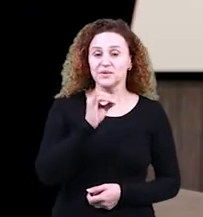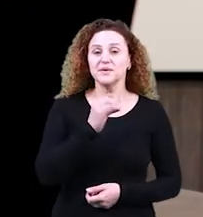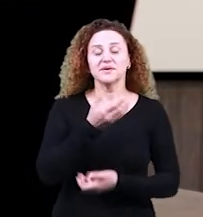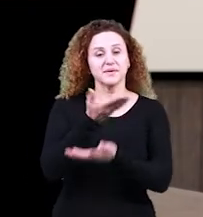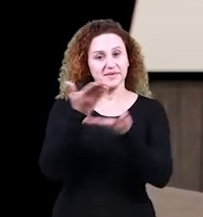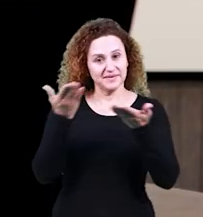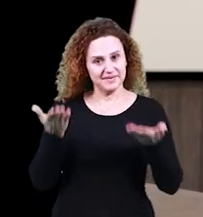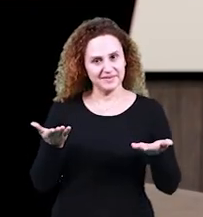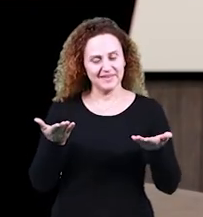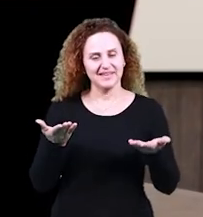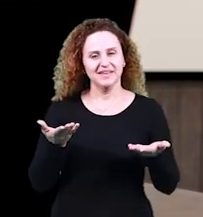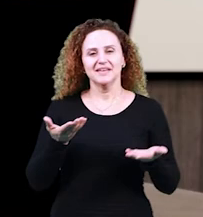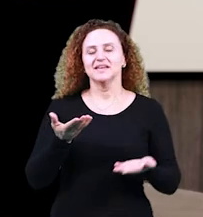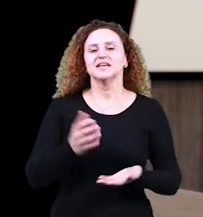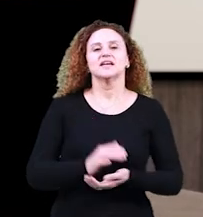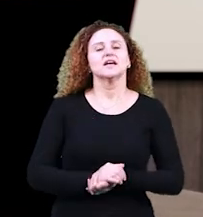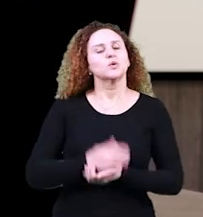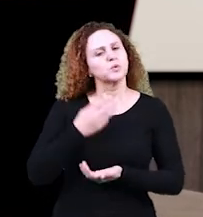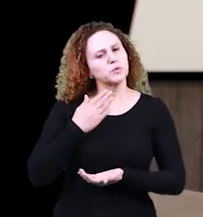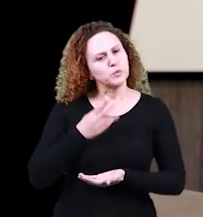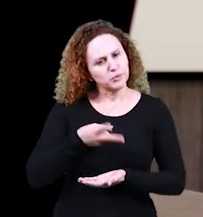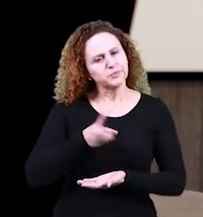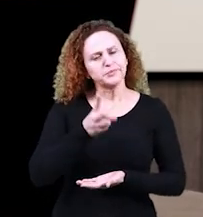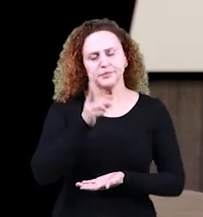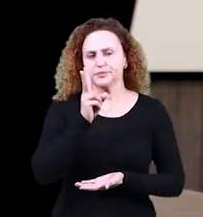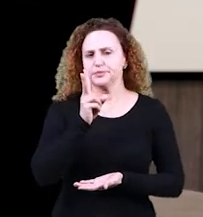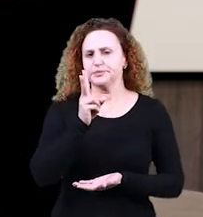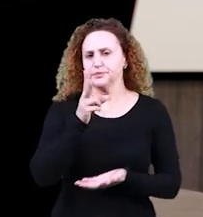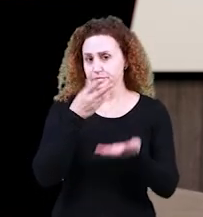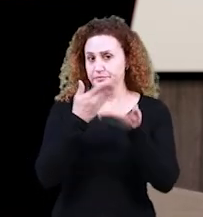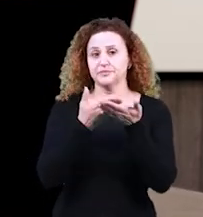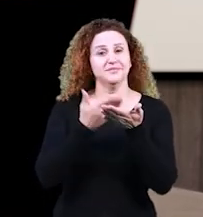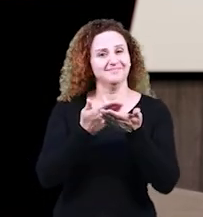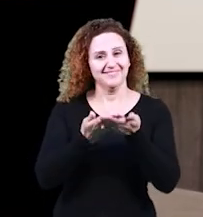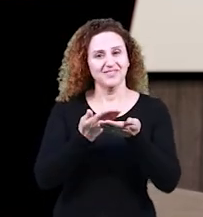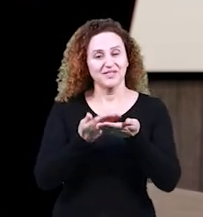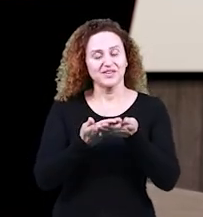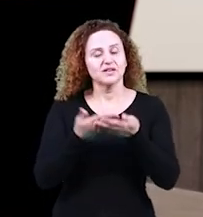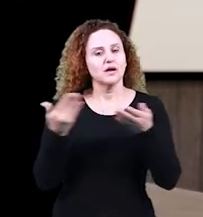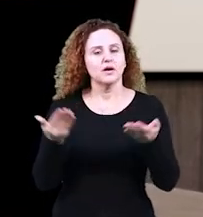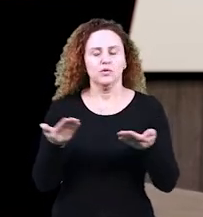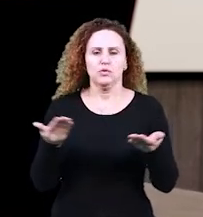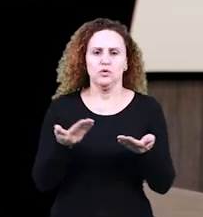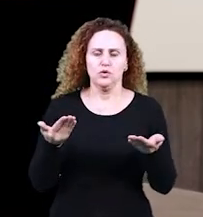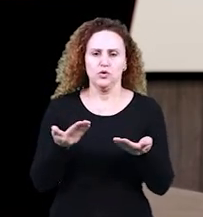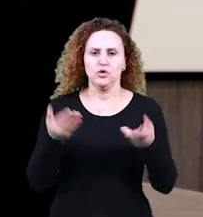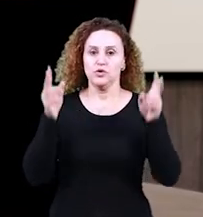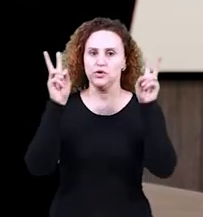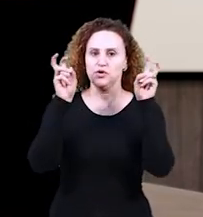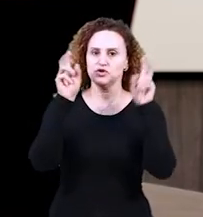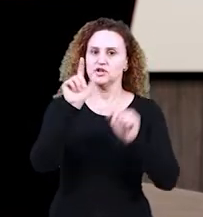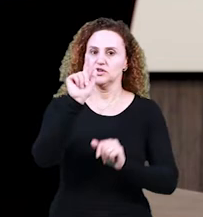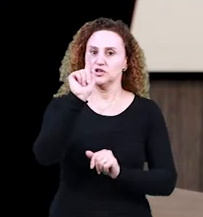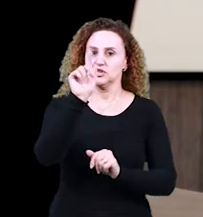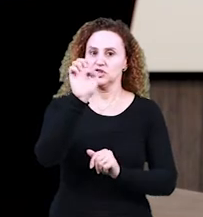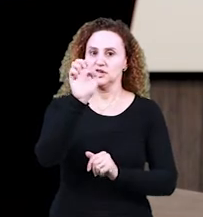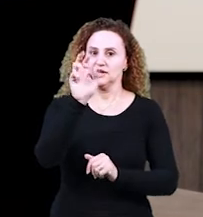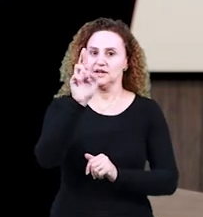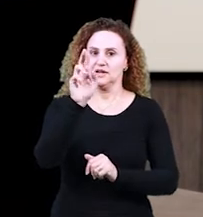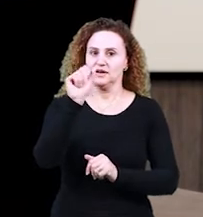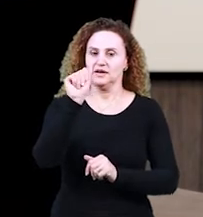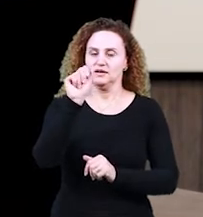o Olá pessoal dando continuidade Às nossas nos nossos estudos hoje trataremos do